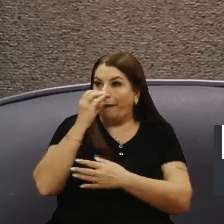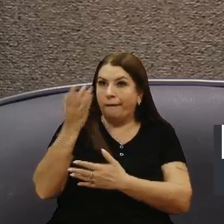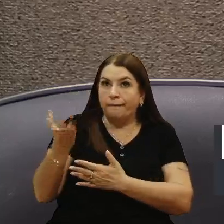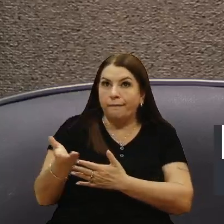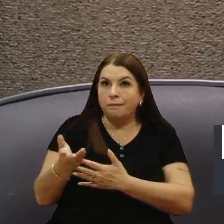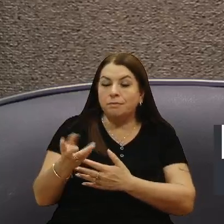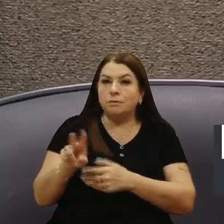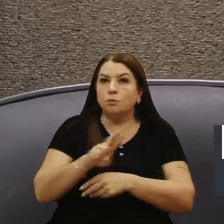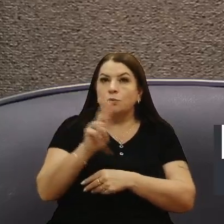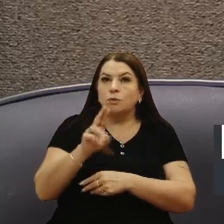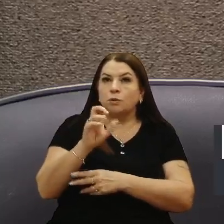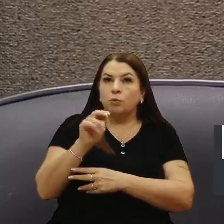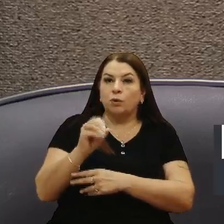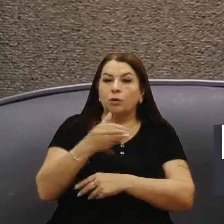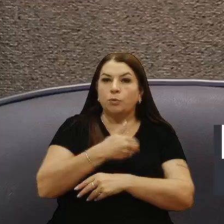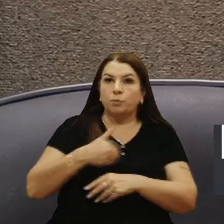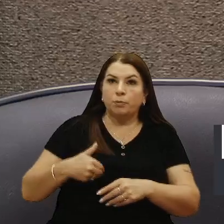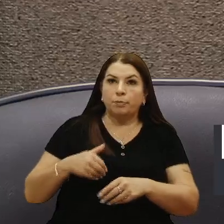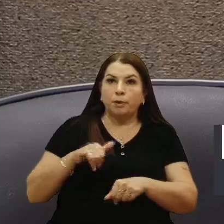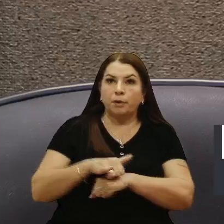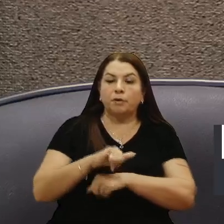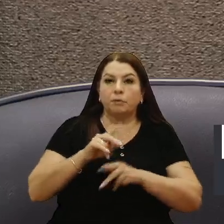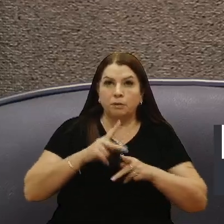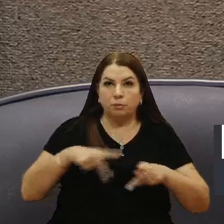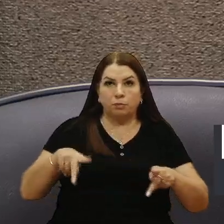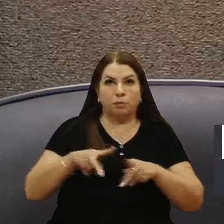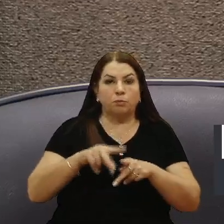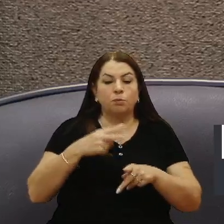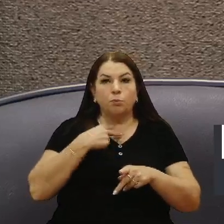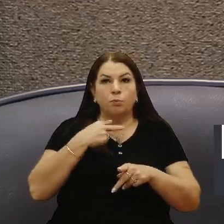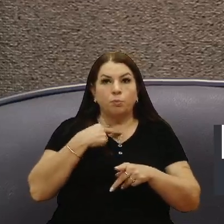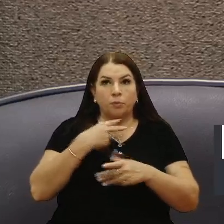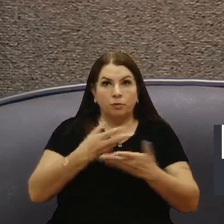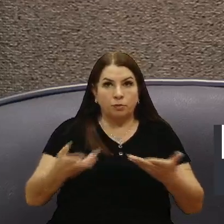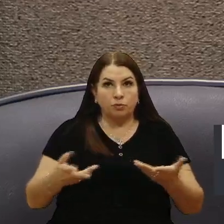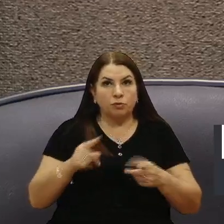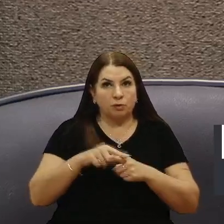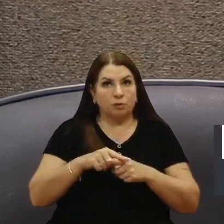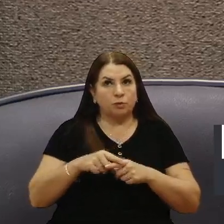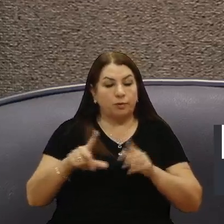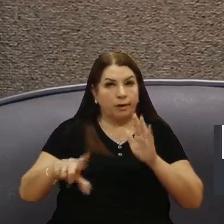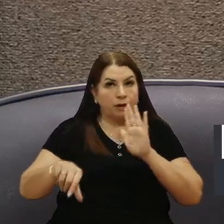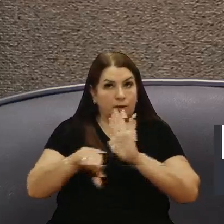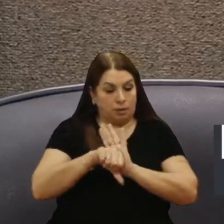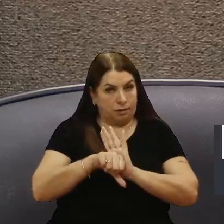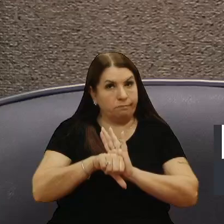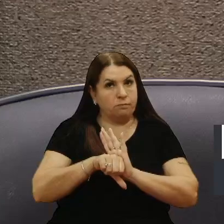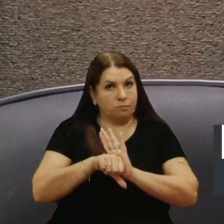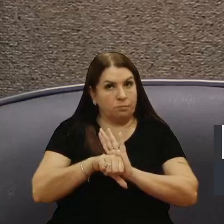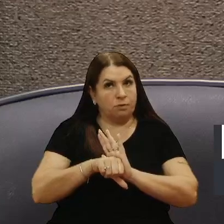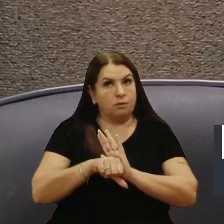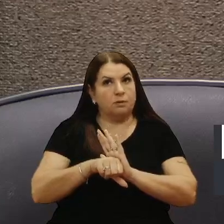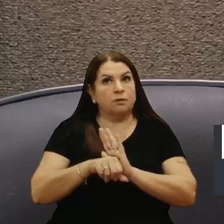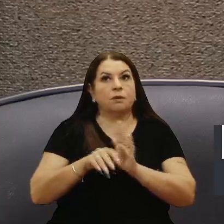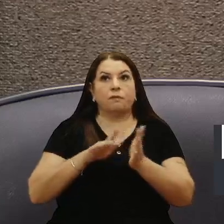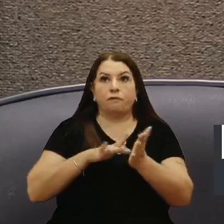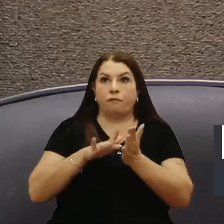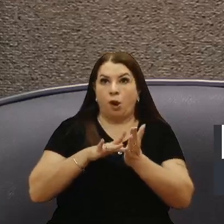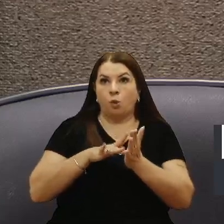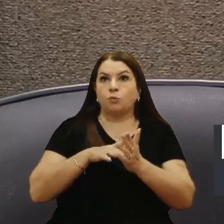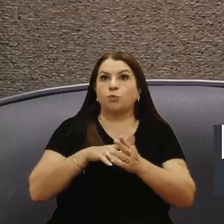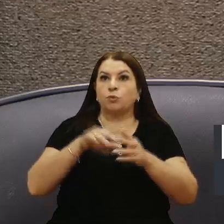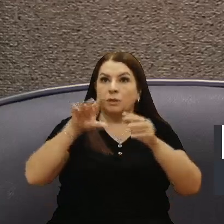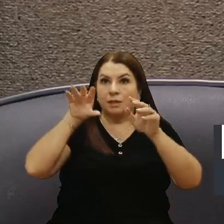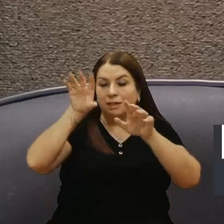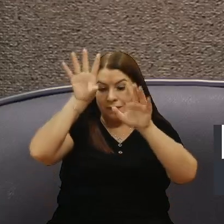e ocupando de um cargo público para enganar a população. Isso não pode, né? Isso é crime, falso testemunho e tudo mais. Então,